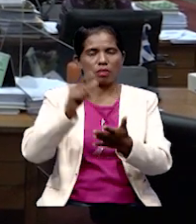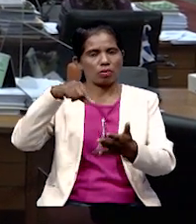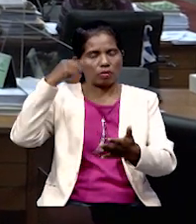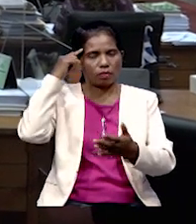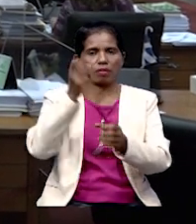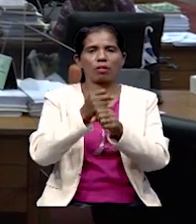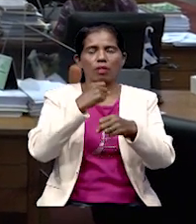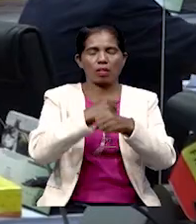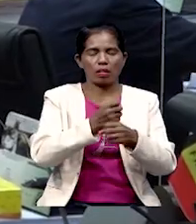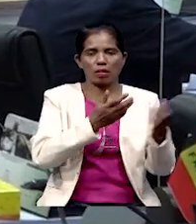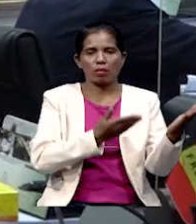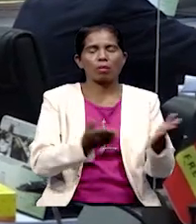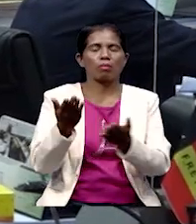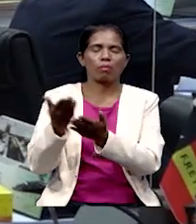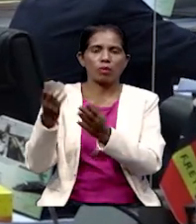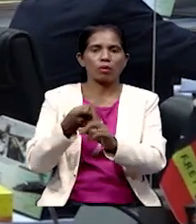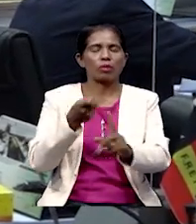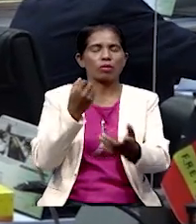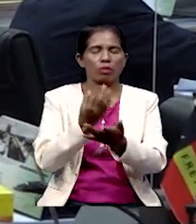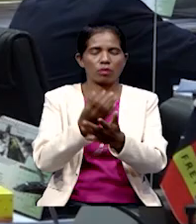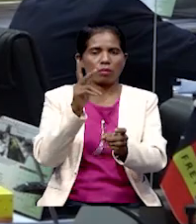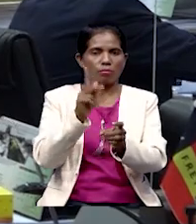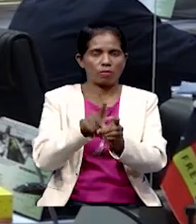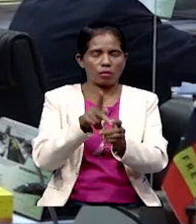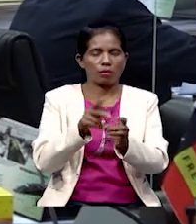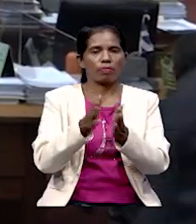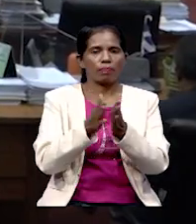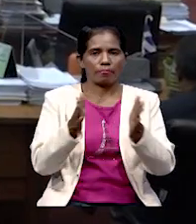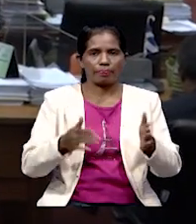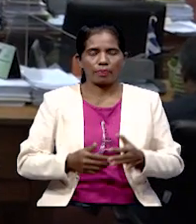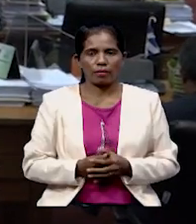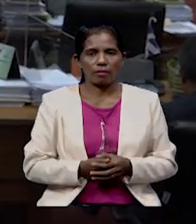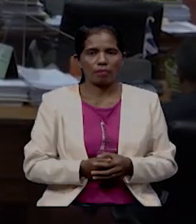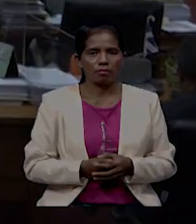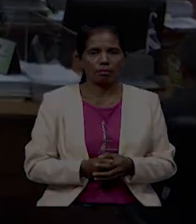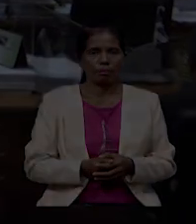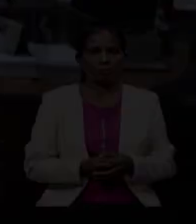halo levantamento bot husi fundo petrolífero. Fátima Pereira, Elugaio, GMN.